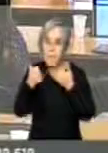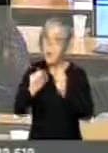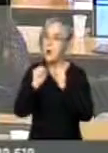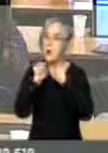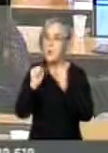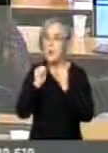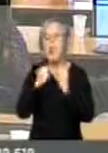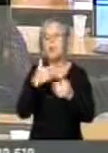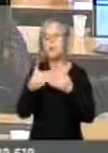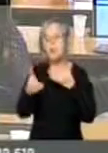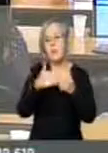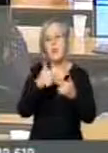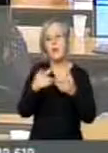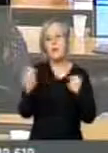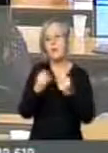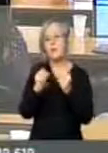impunidade.